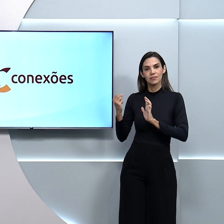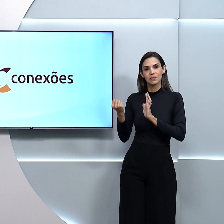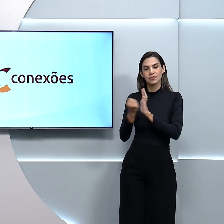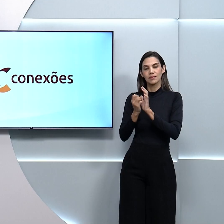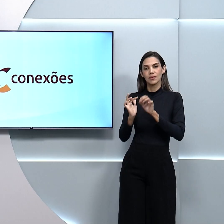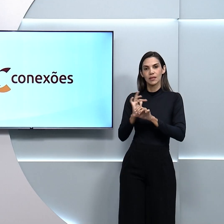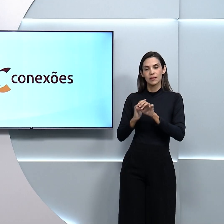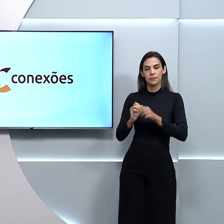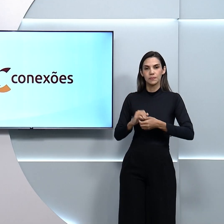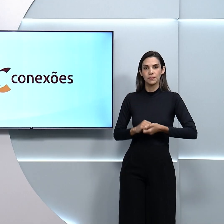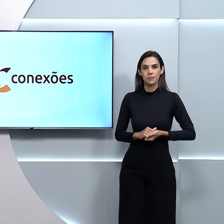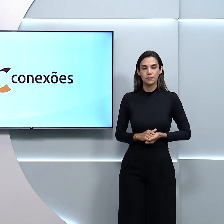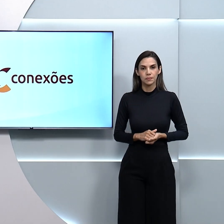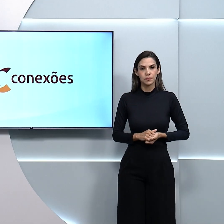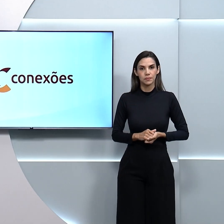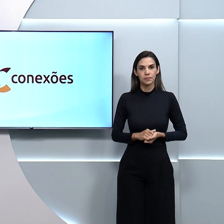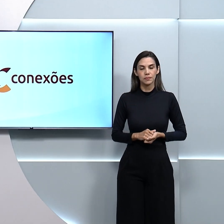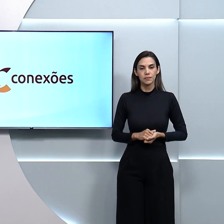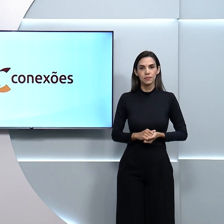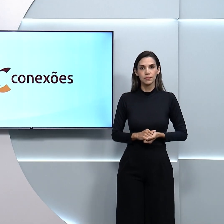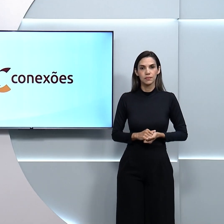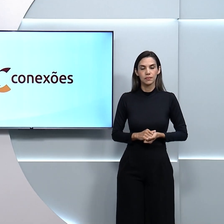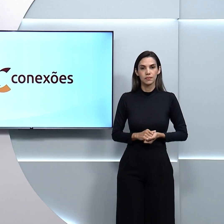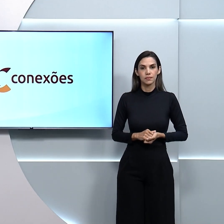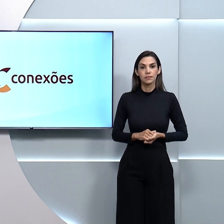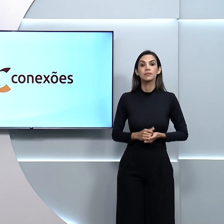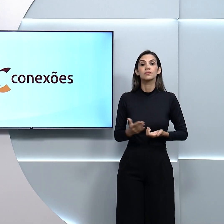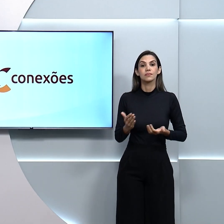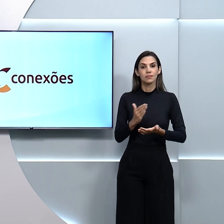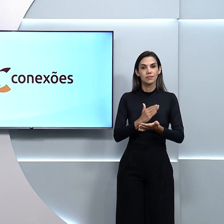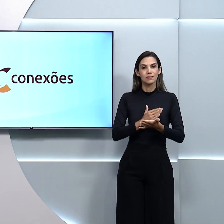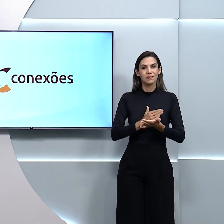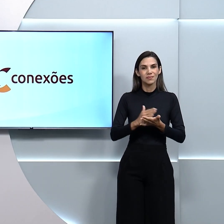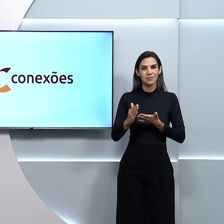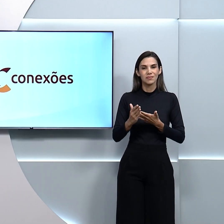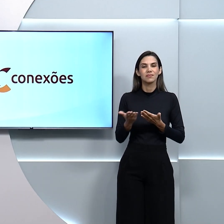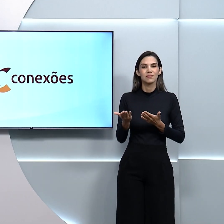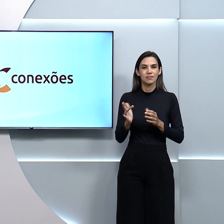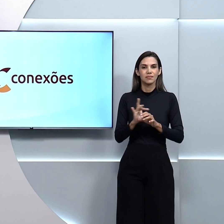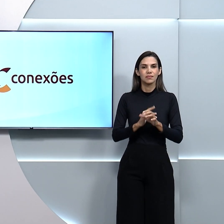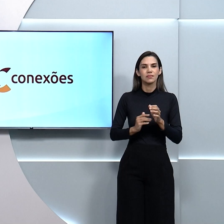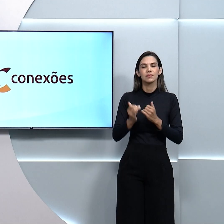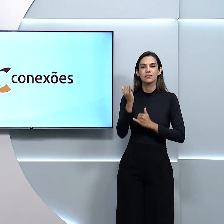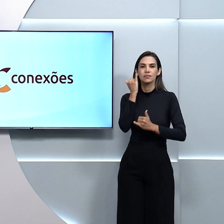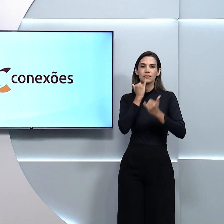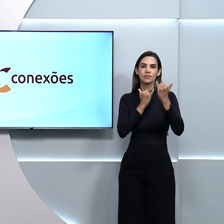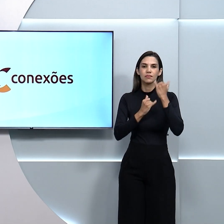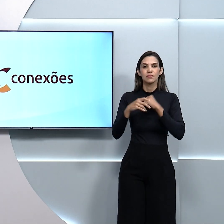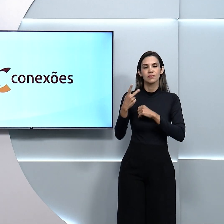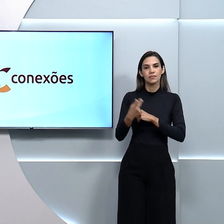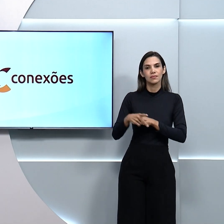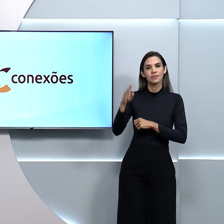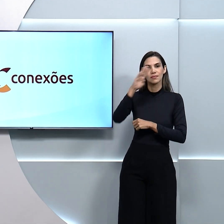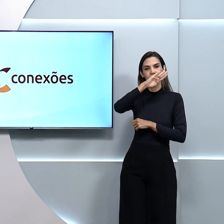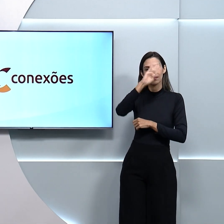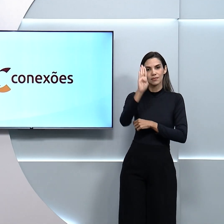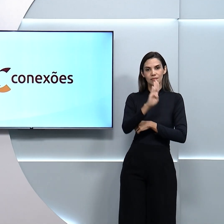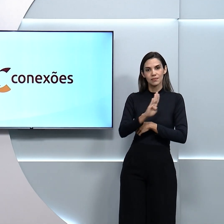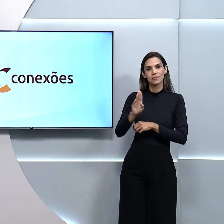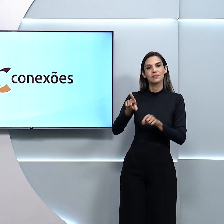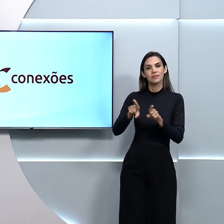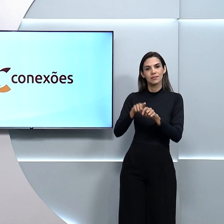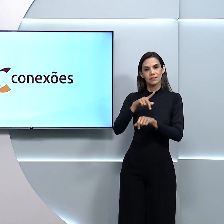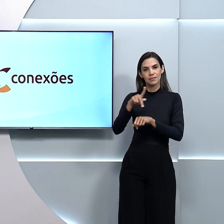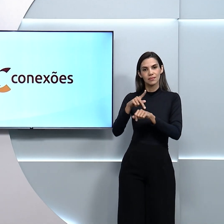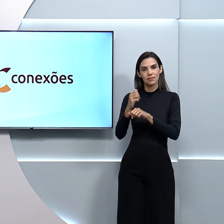onde aparece o nome do Conexões. Para começar o nosso programa de hoje, vamos te atualizar com informações nacionais